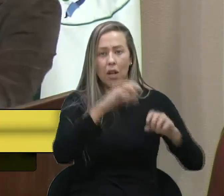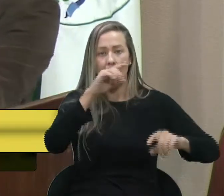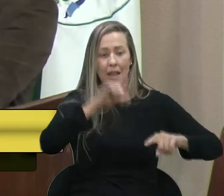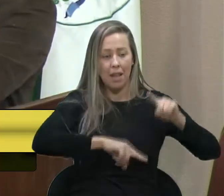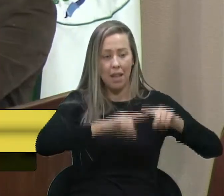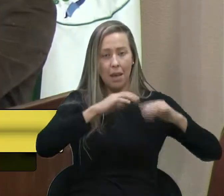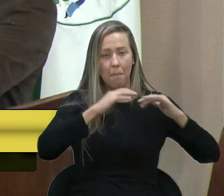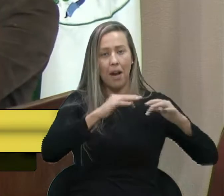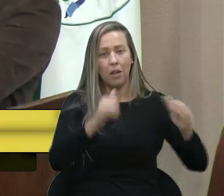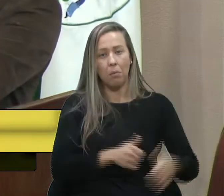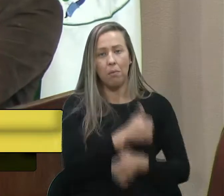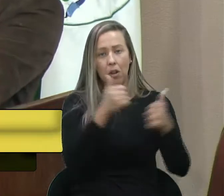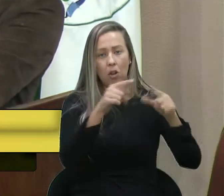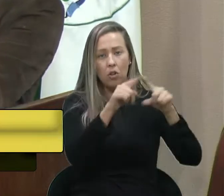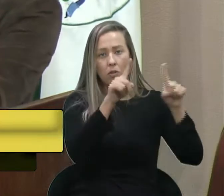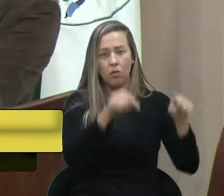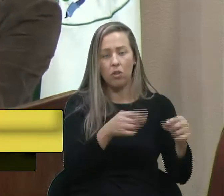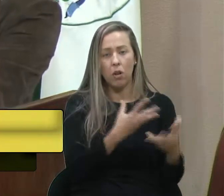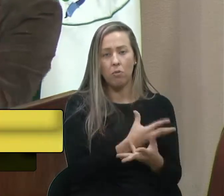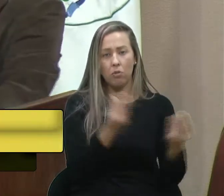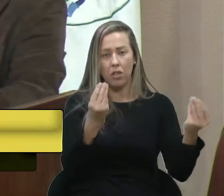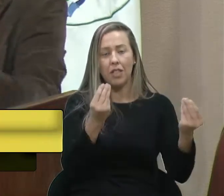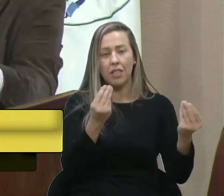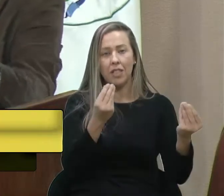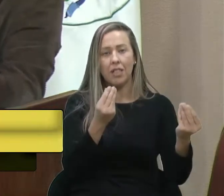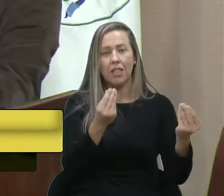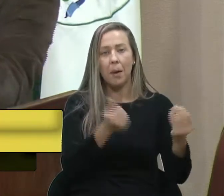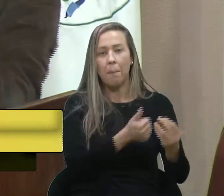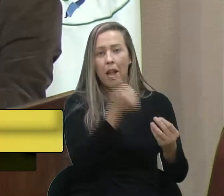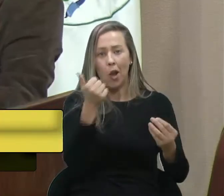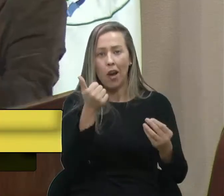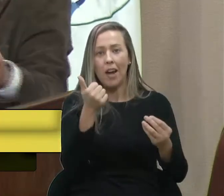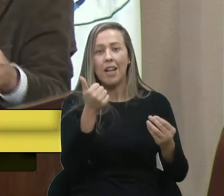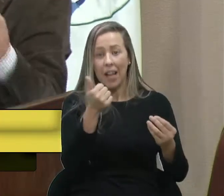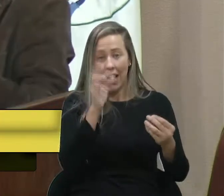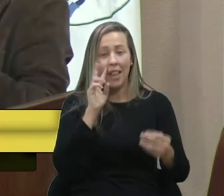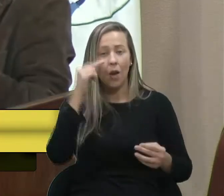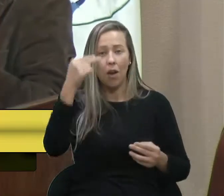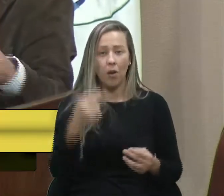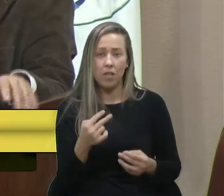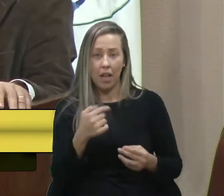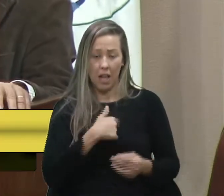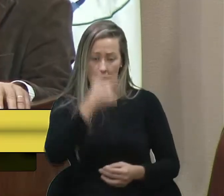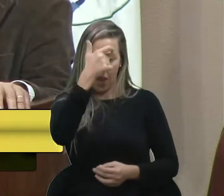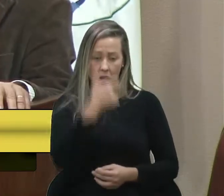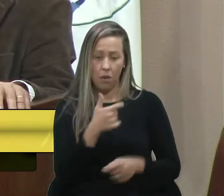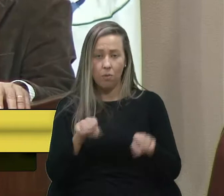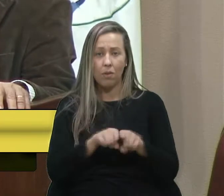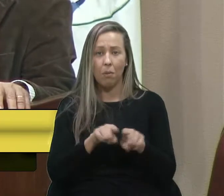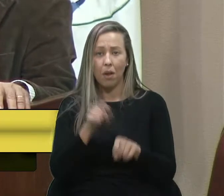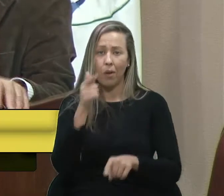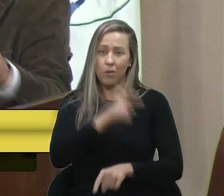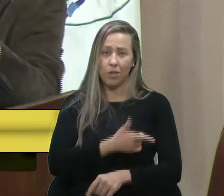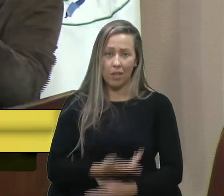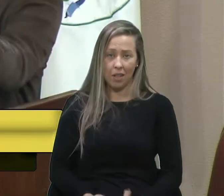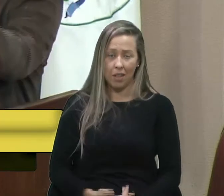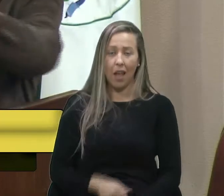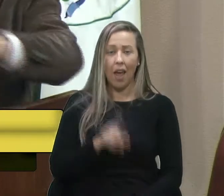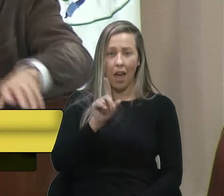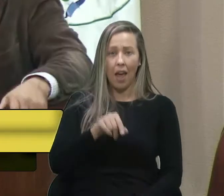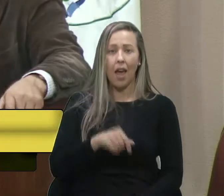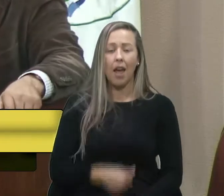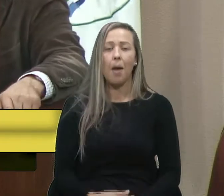daí os funcionários também, muitas vezes, quando vêm lá ou nas propriedades, são reconhecidos, que nem eu fui. É isso